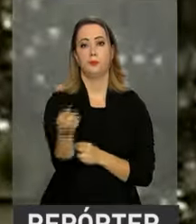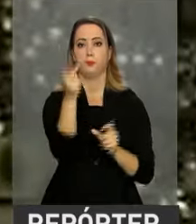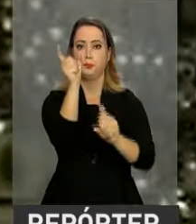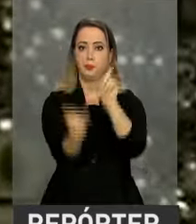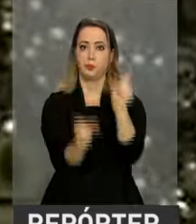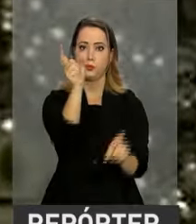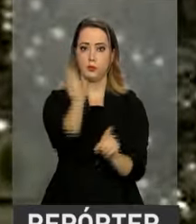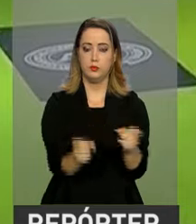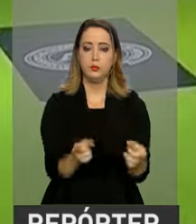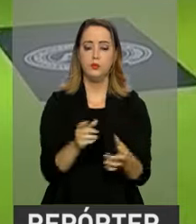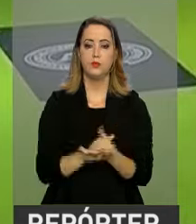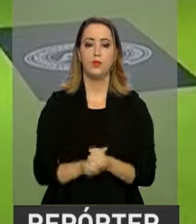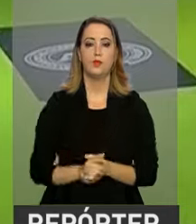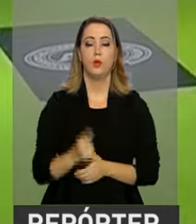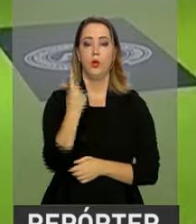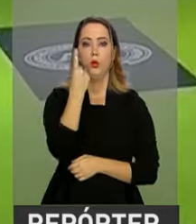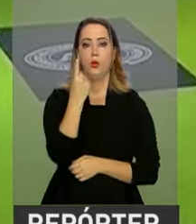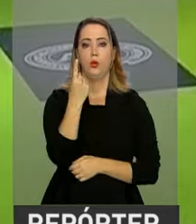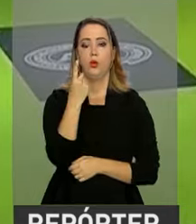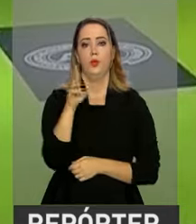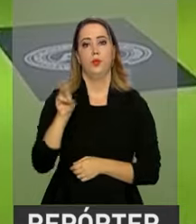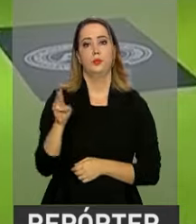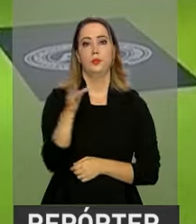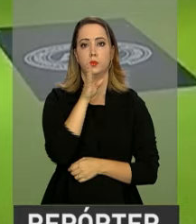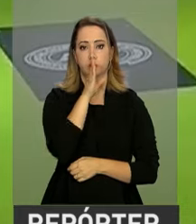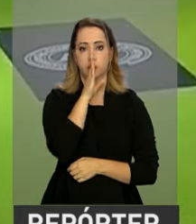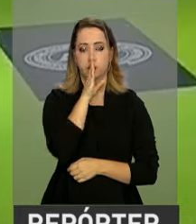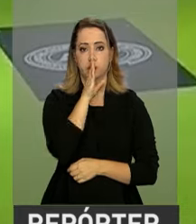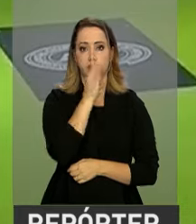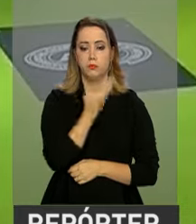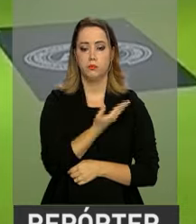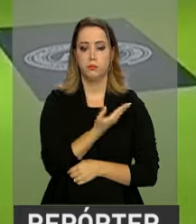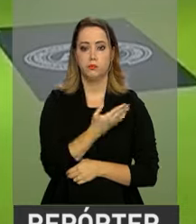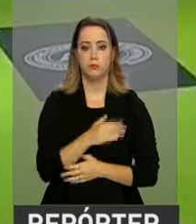pessoas. Um minuto de silêncio.